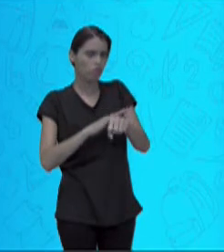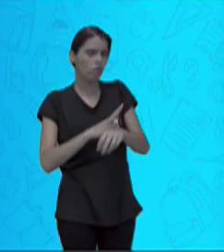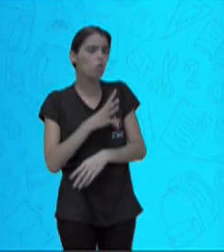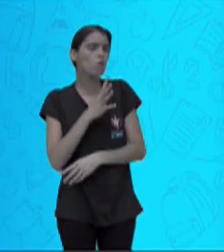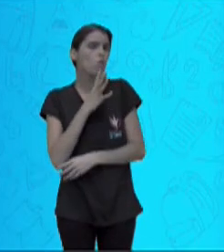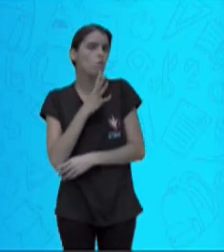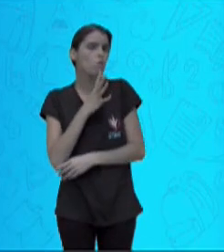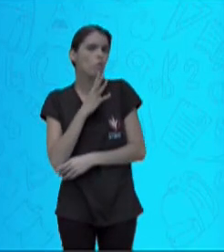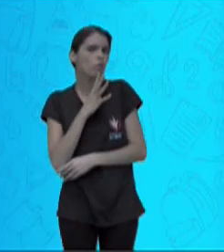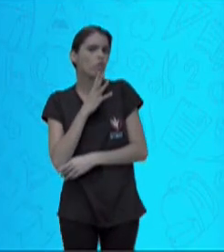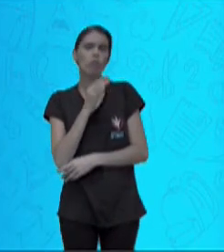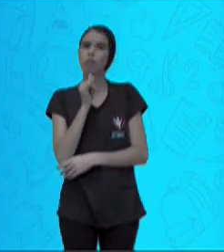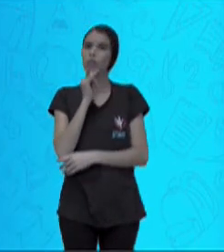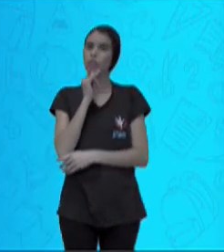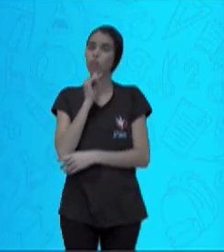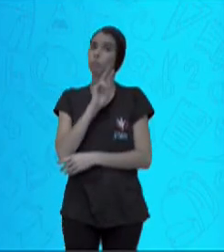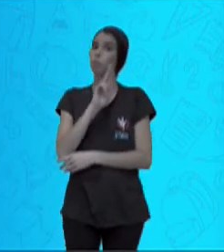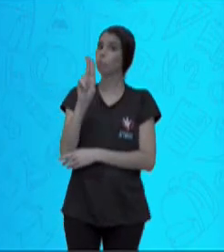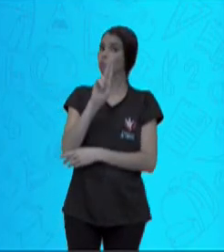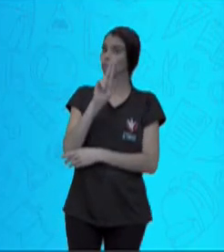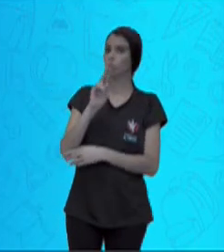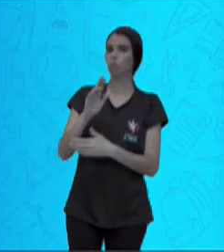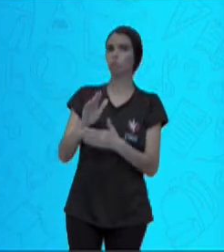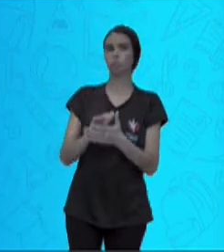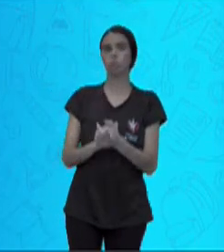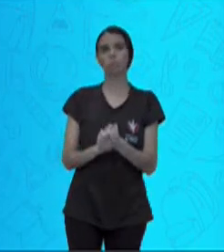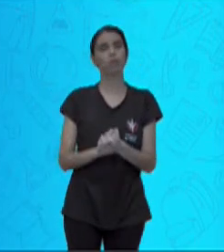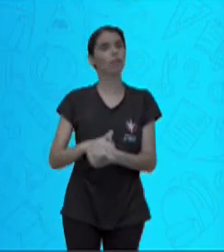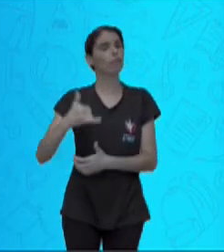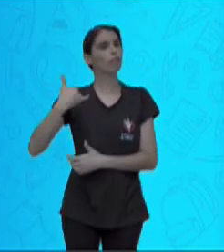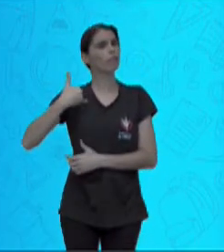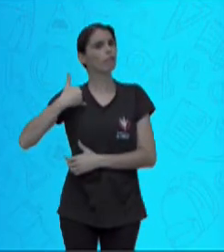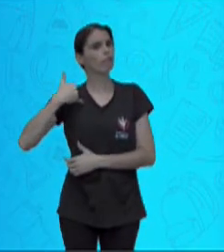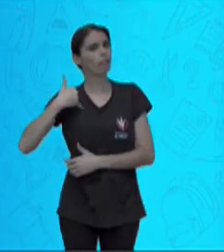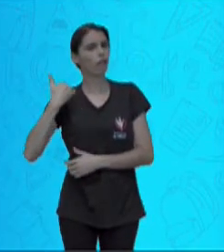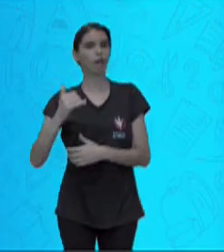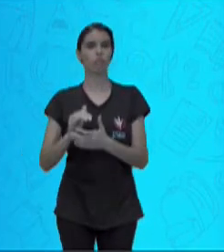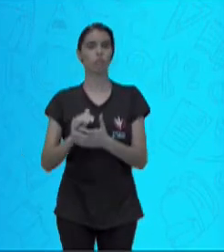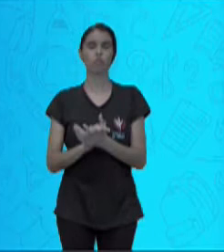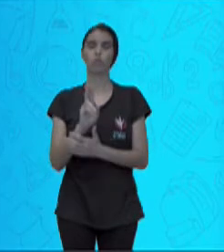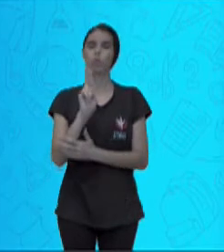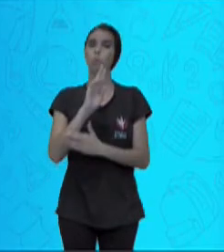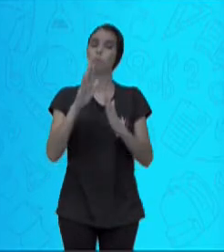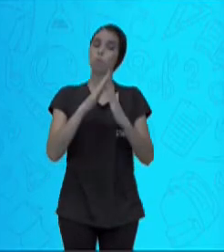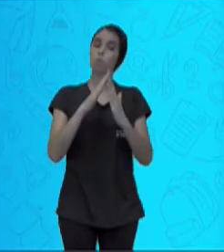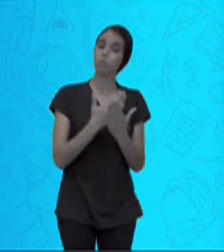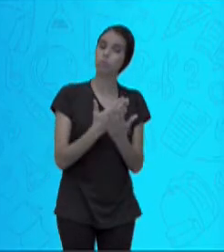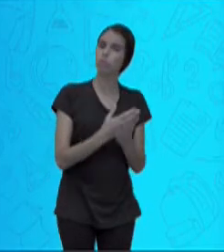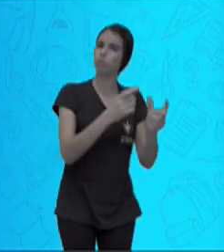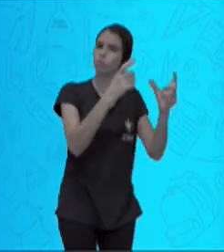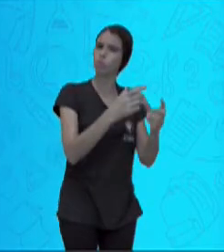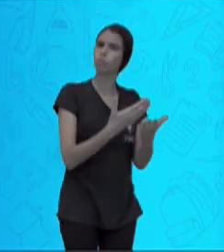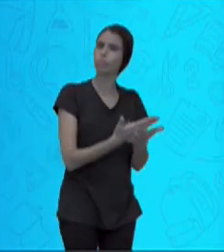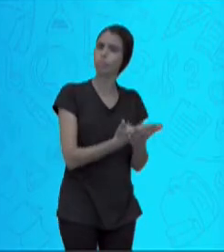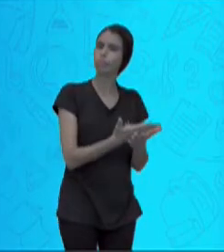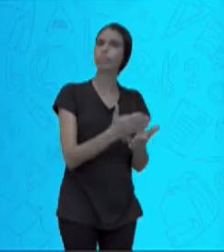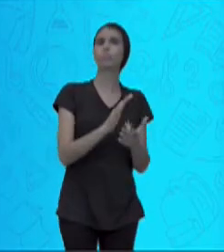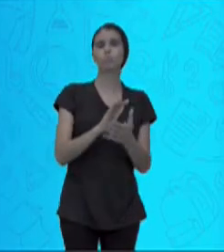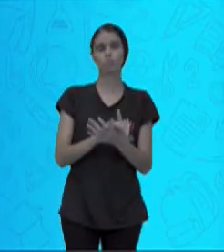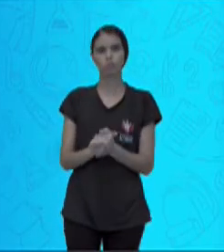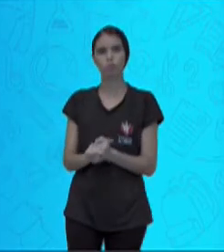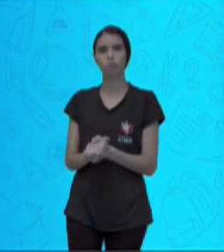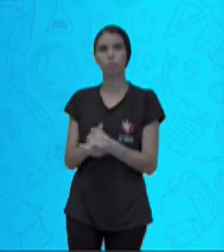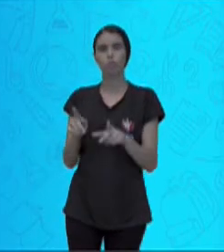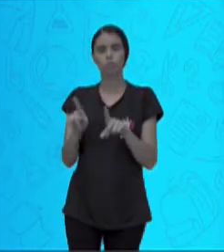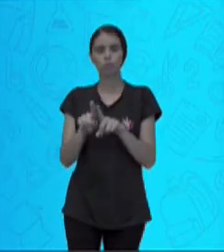saber o seu nome completo, sua idade, o nome da escola onde estudou e o